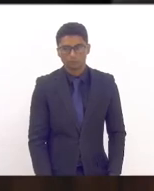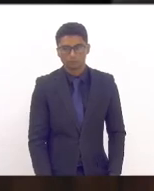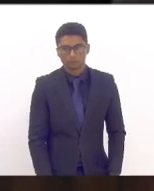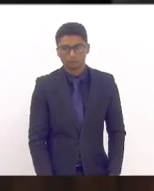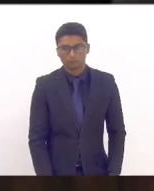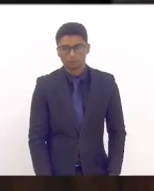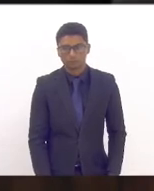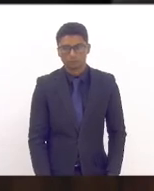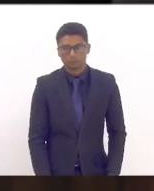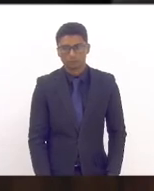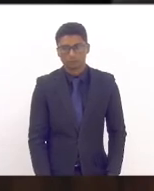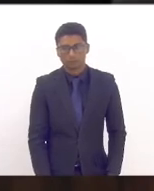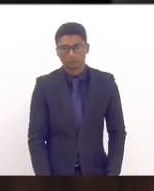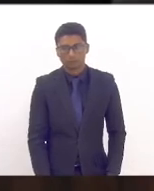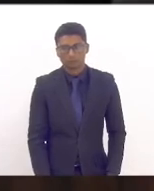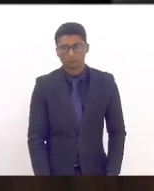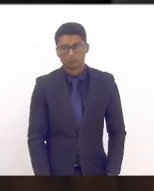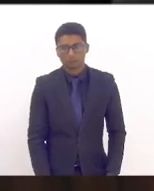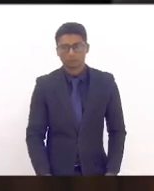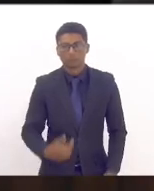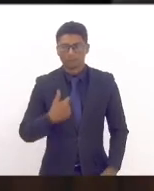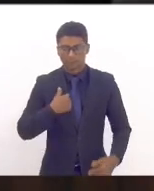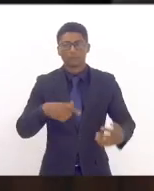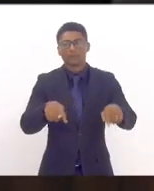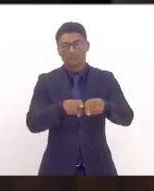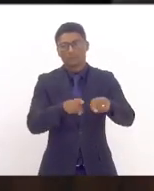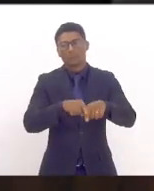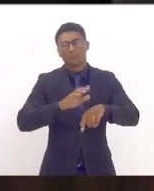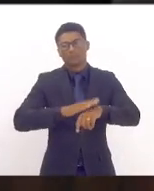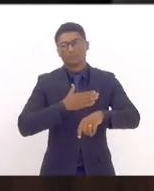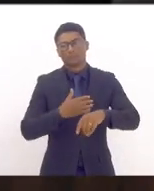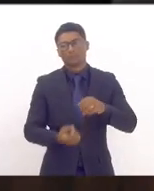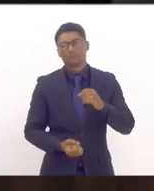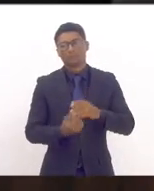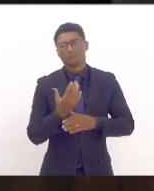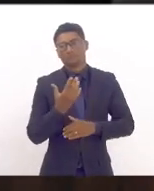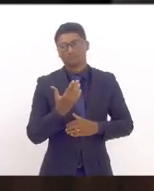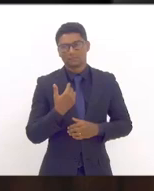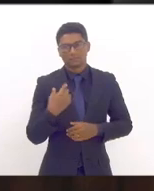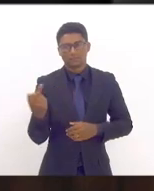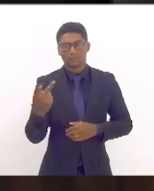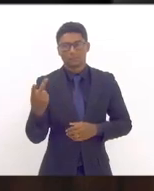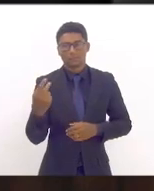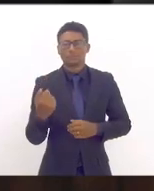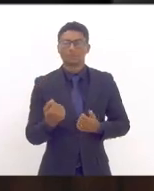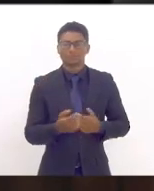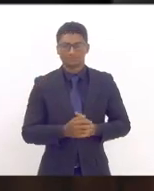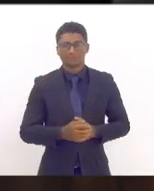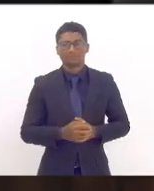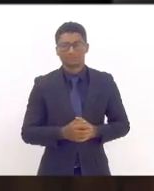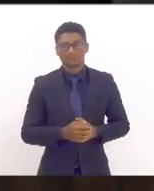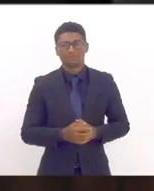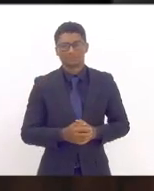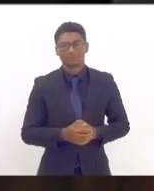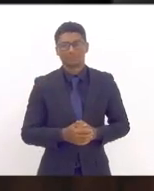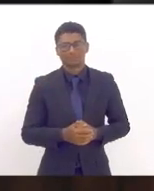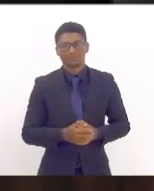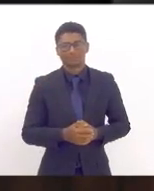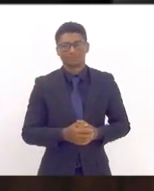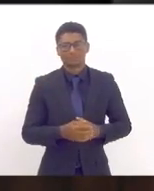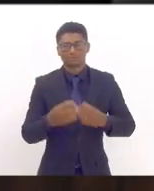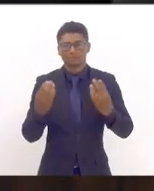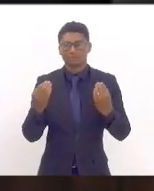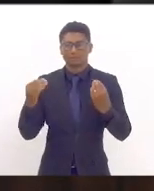sobe extensão pessoal também desse projeto Ok vai a promulgação com